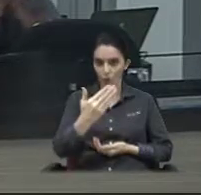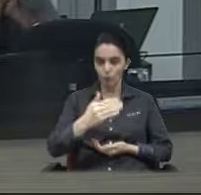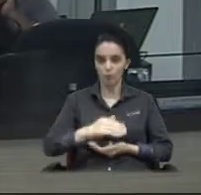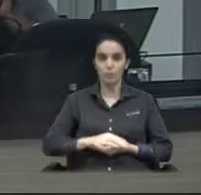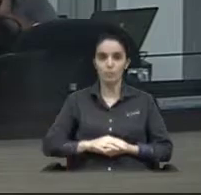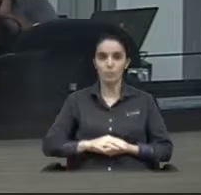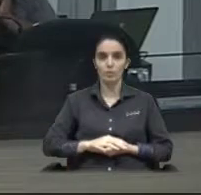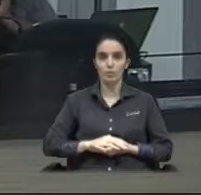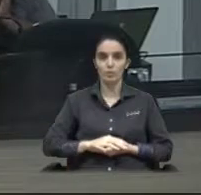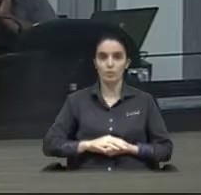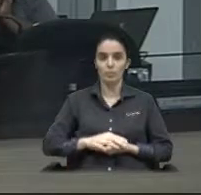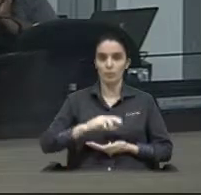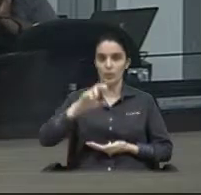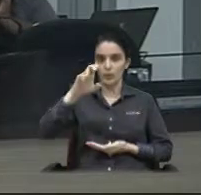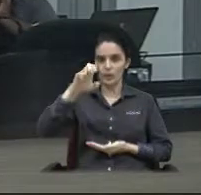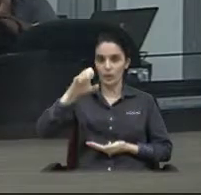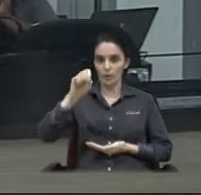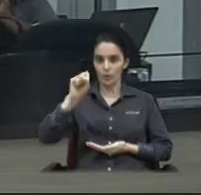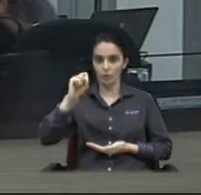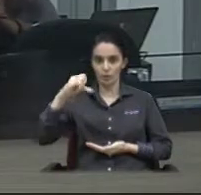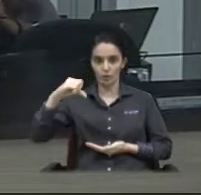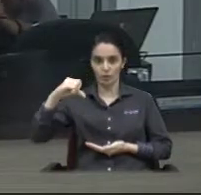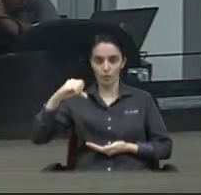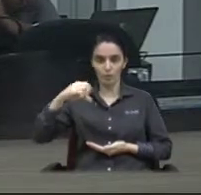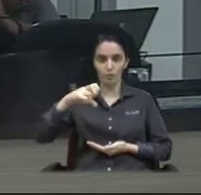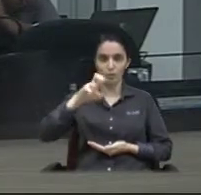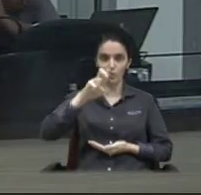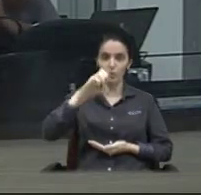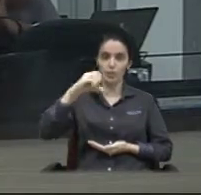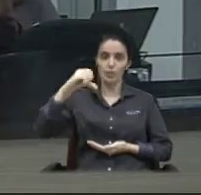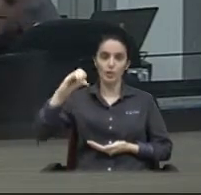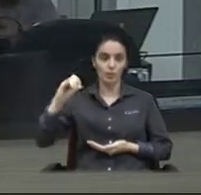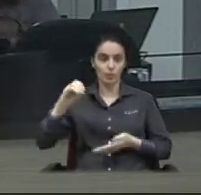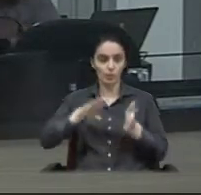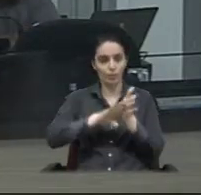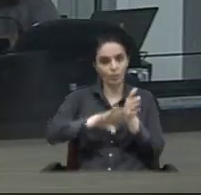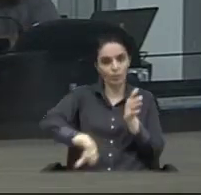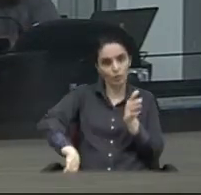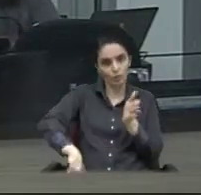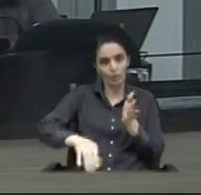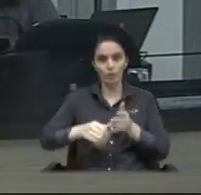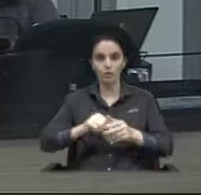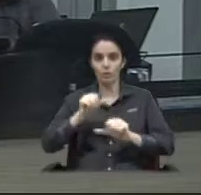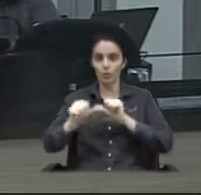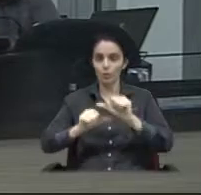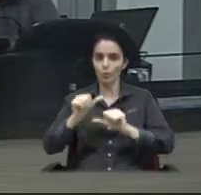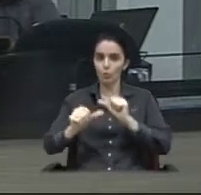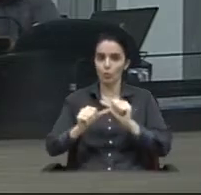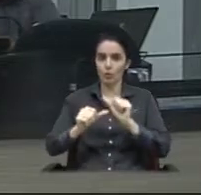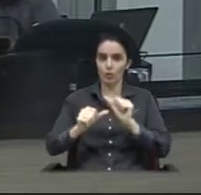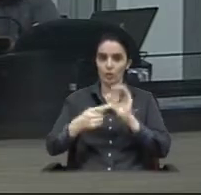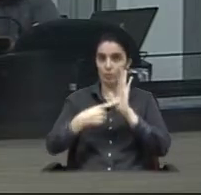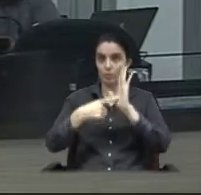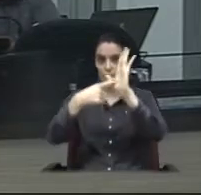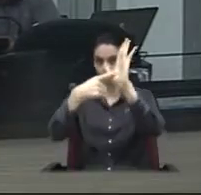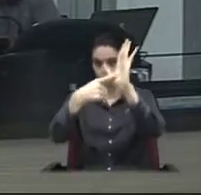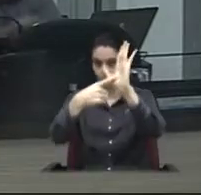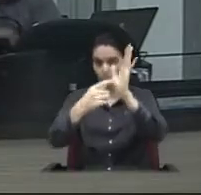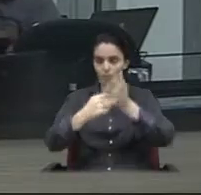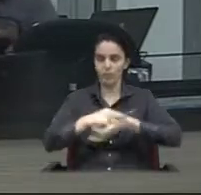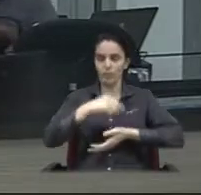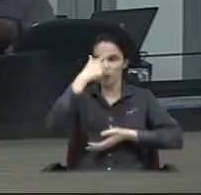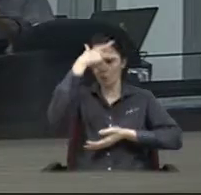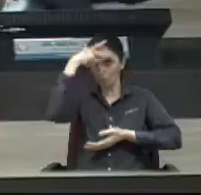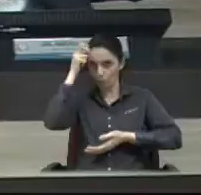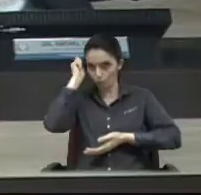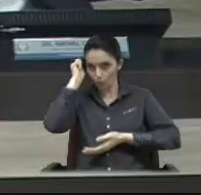retirado o requerimento 589 590 minha autoria que eu vou transformar a indicação foi o dia da